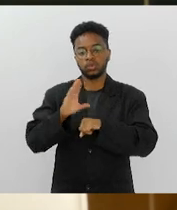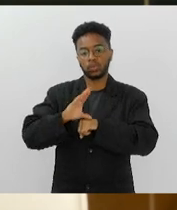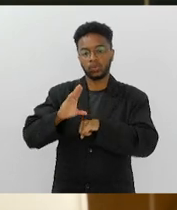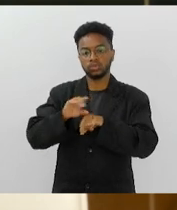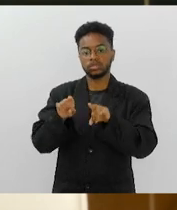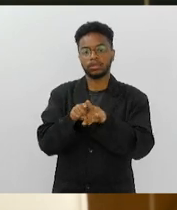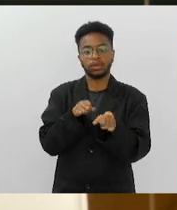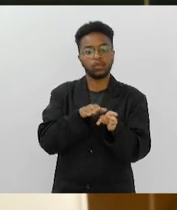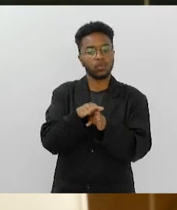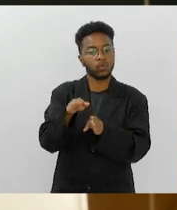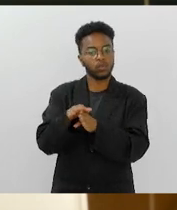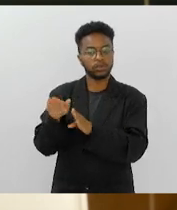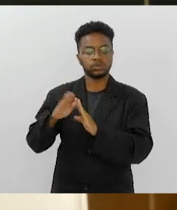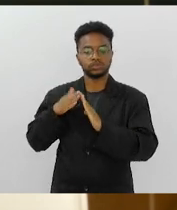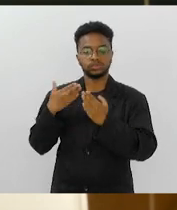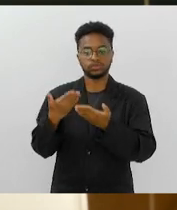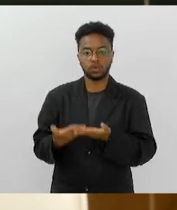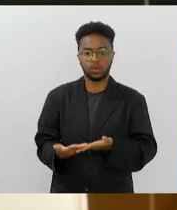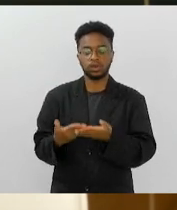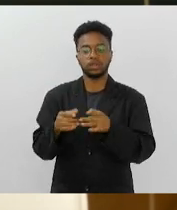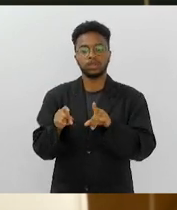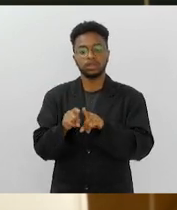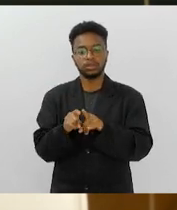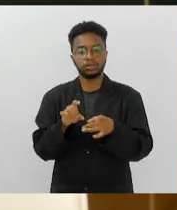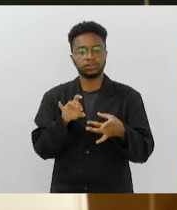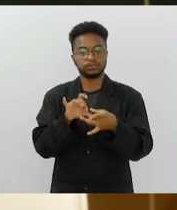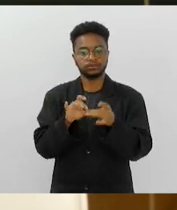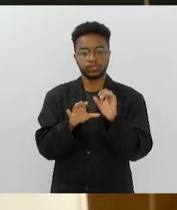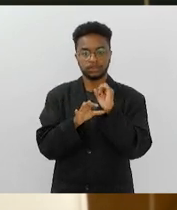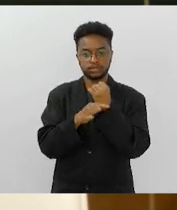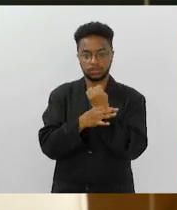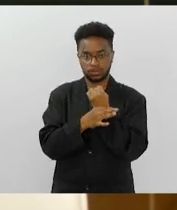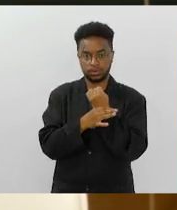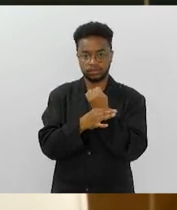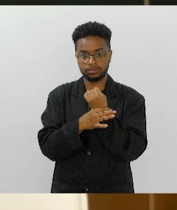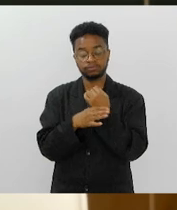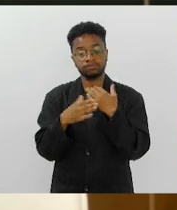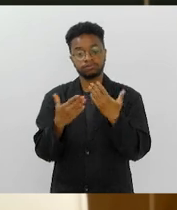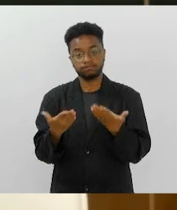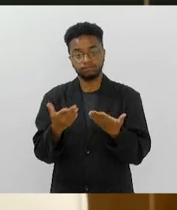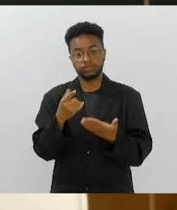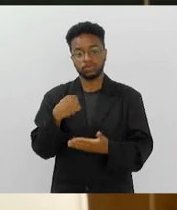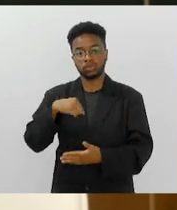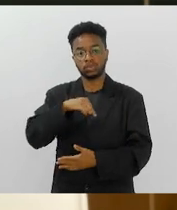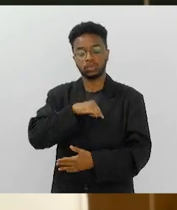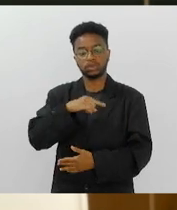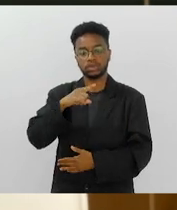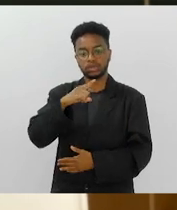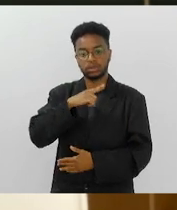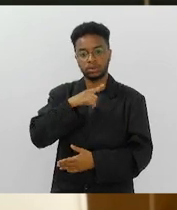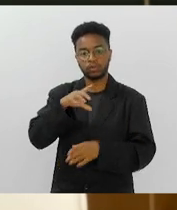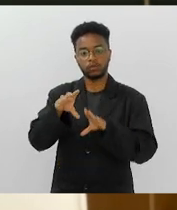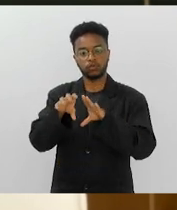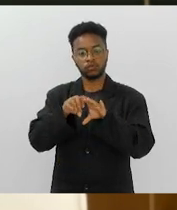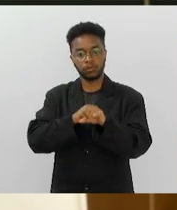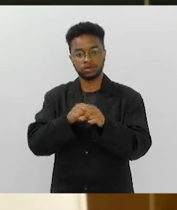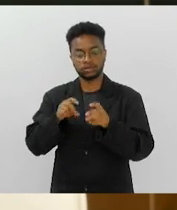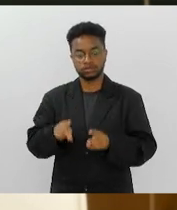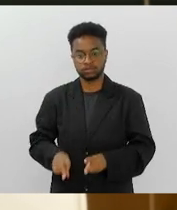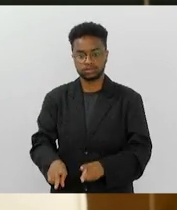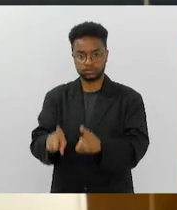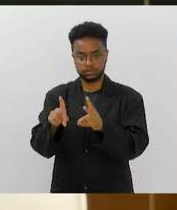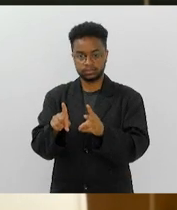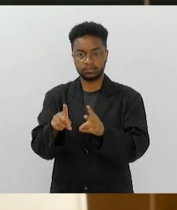orientação às escolas quanto à segurança. Nós temos, enquanto formação continuada,